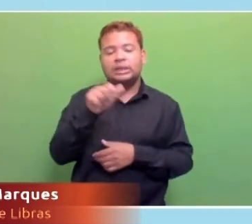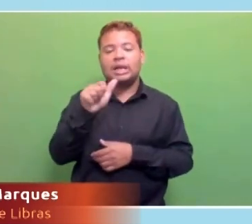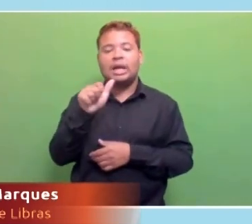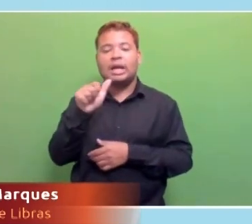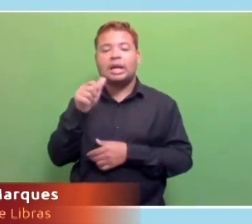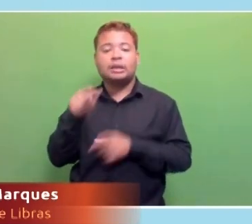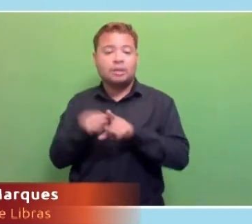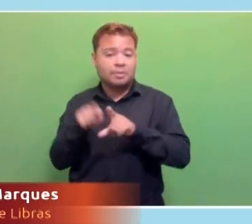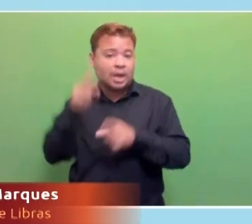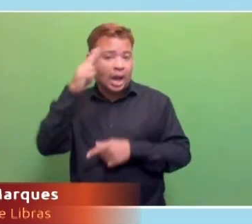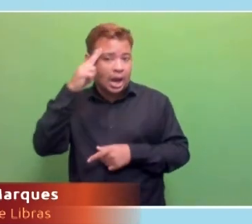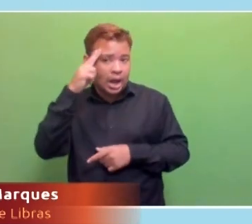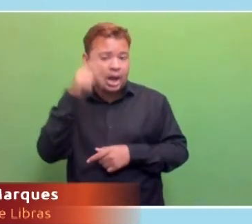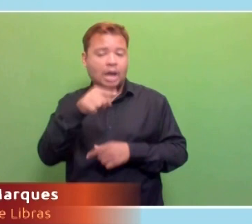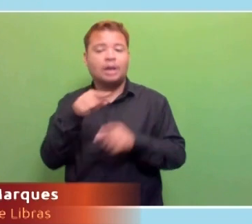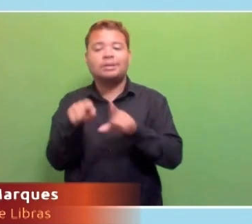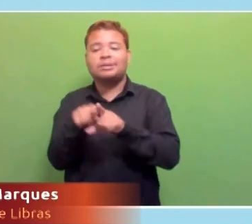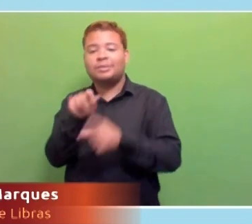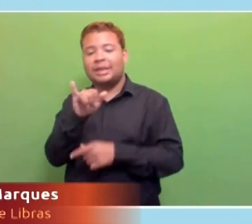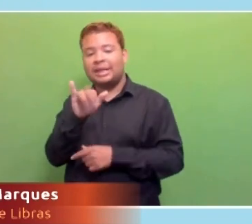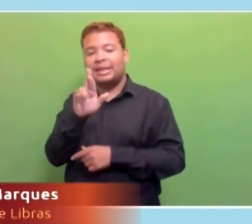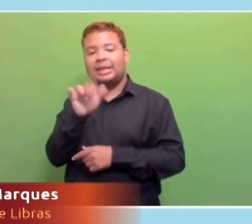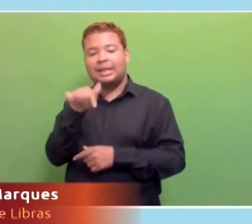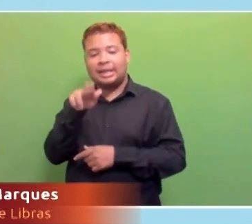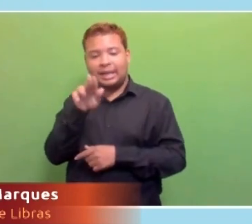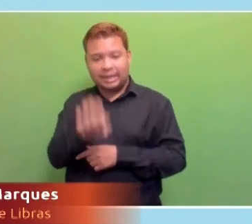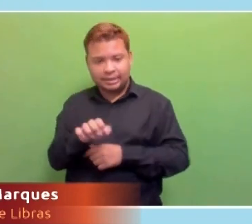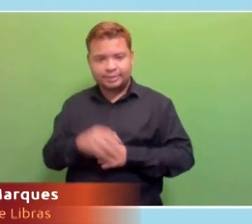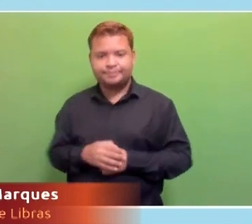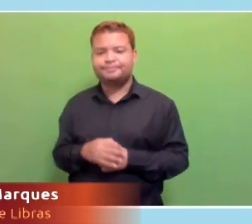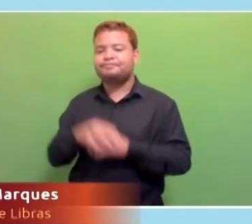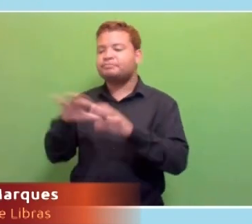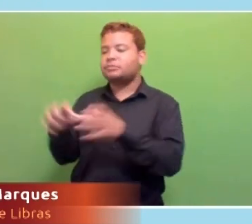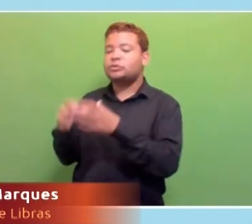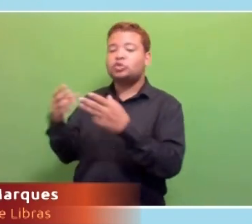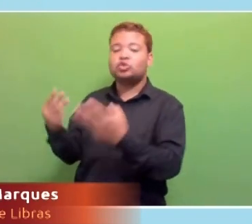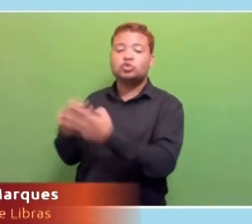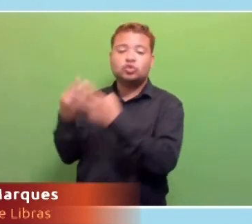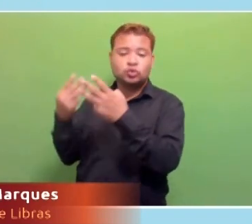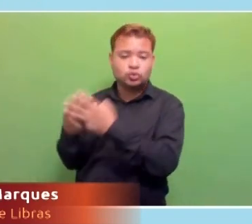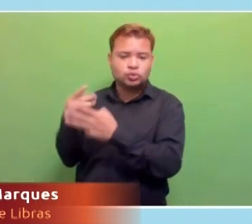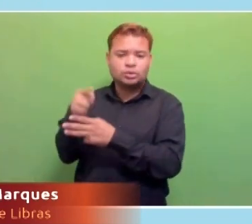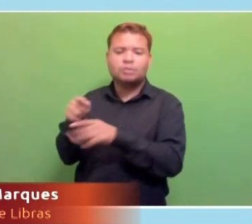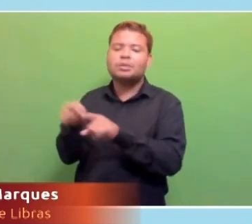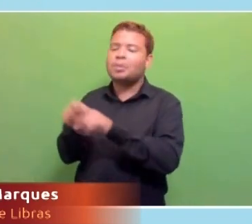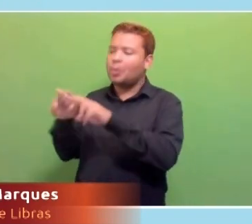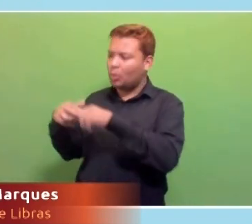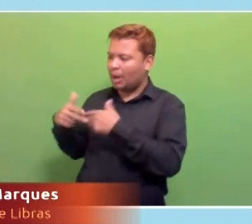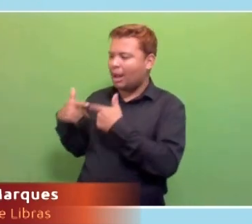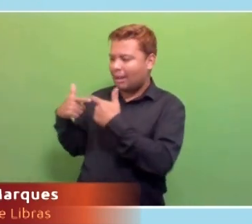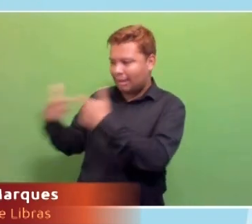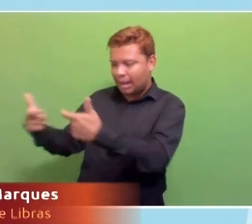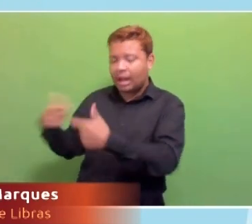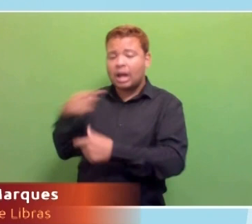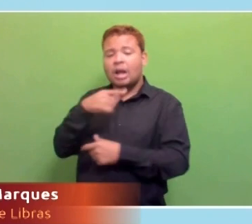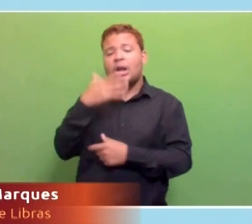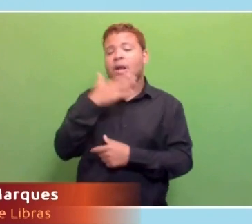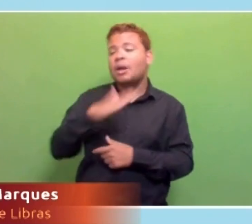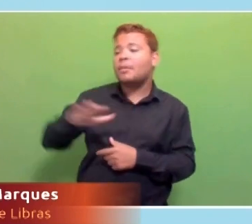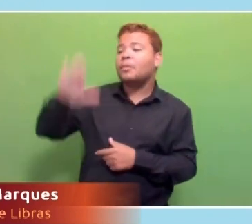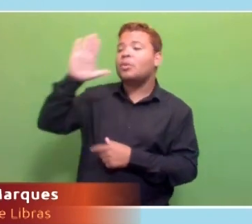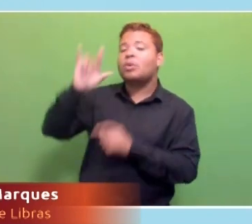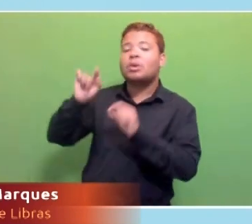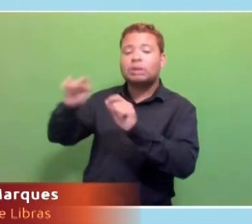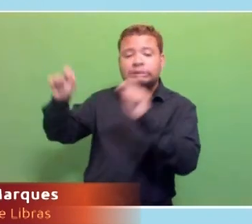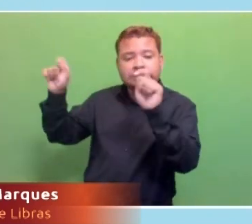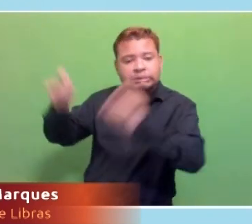também o Iraque. E os judeus, também por razões de guerra, prometeu que lá poderia ser incluído